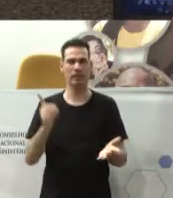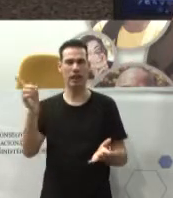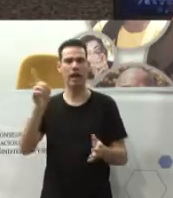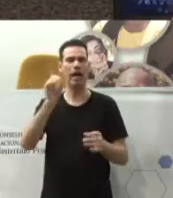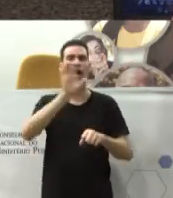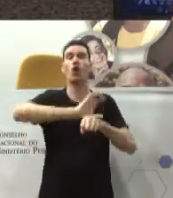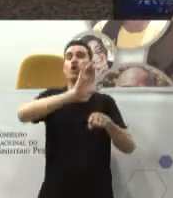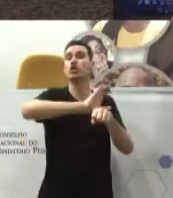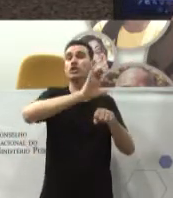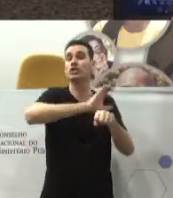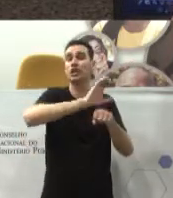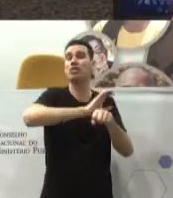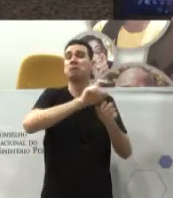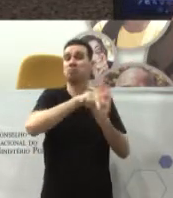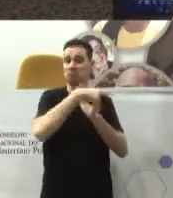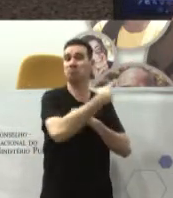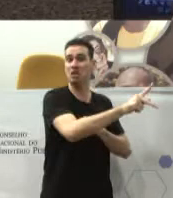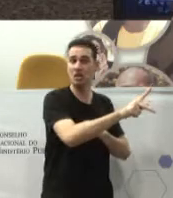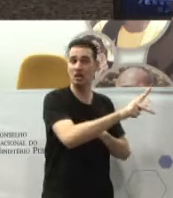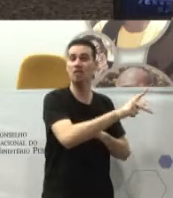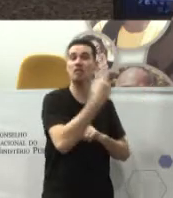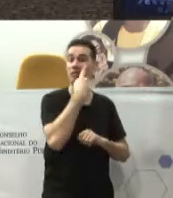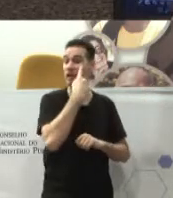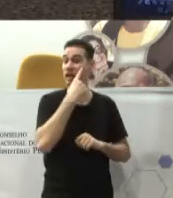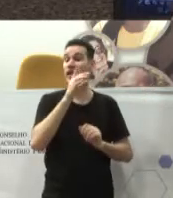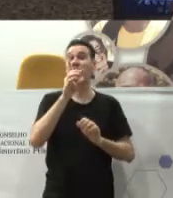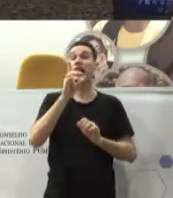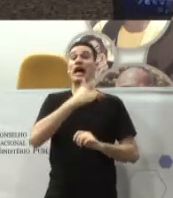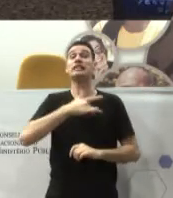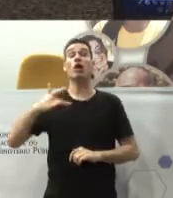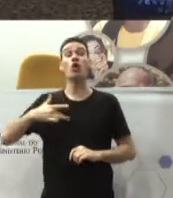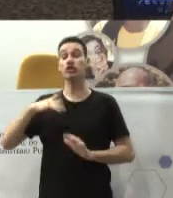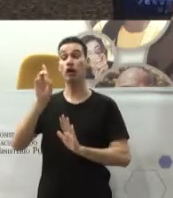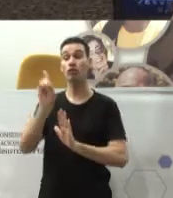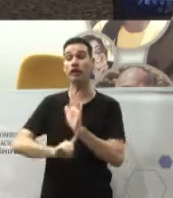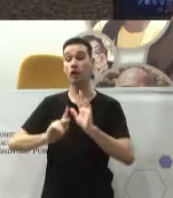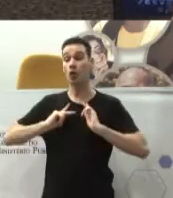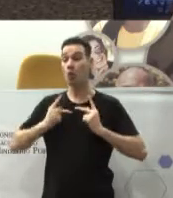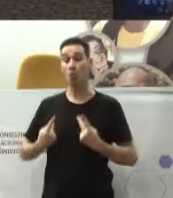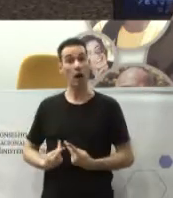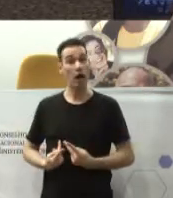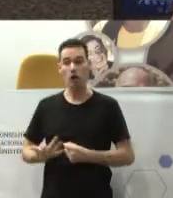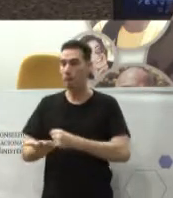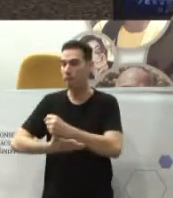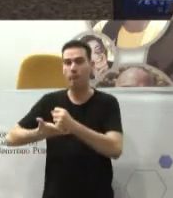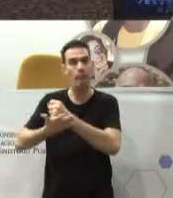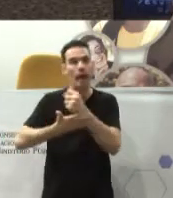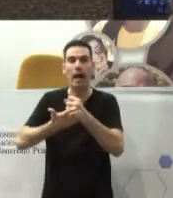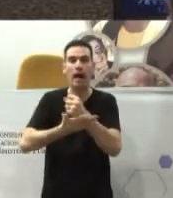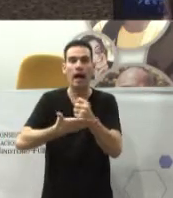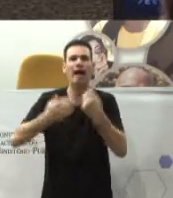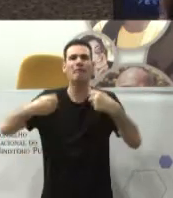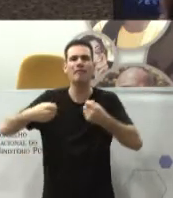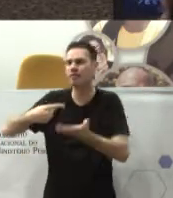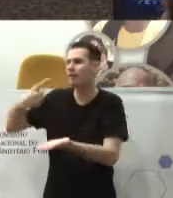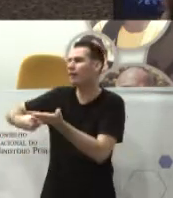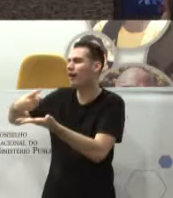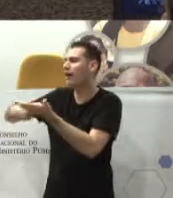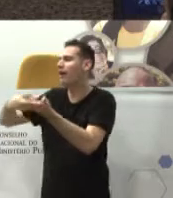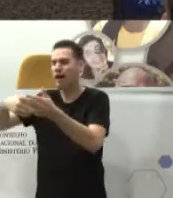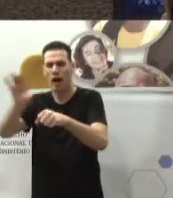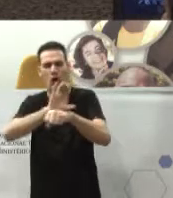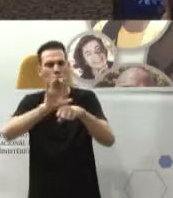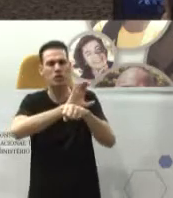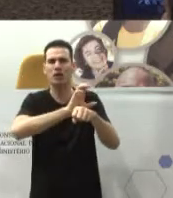Constitucional colombiana, reconheceu a saúde como direito humano fundamental. Nós não precisamos da Corte Constitucional reconhecer